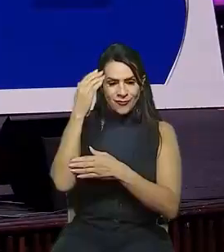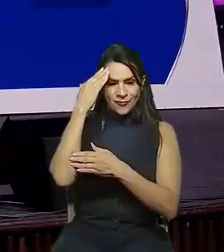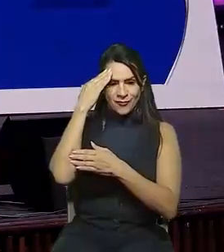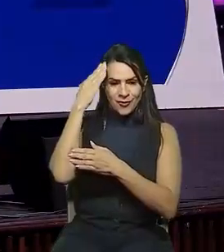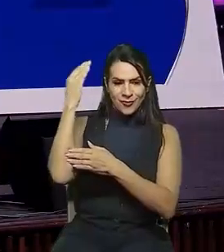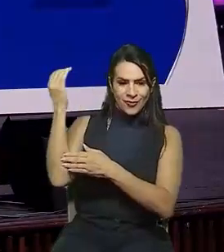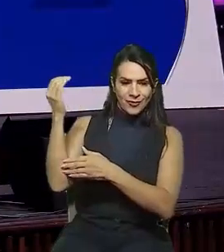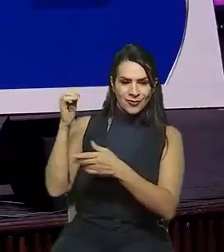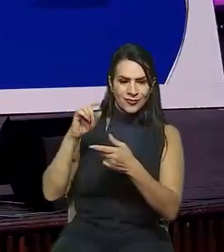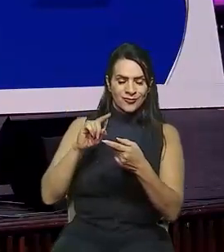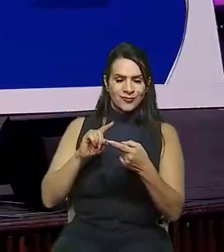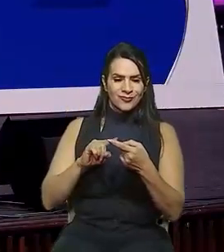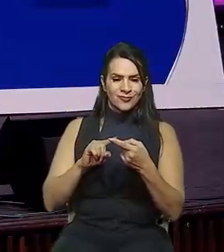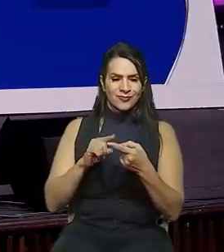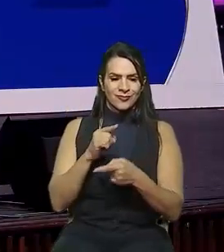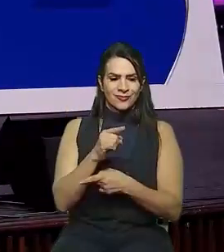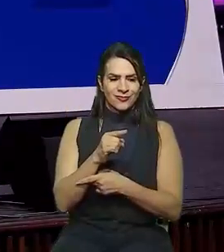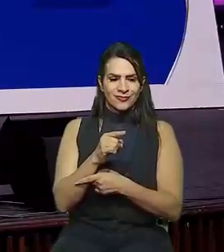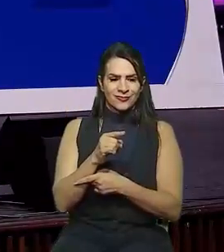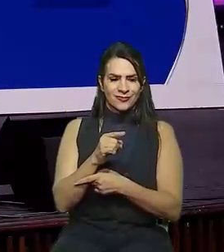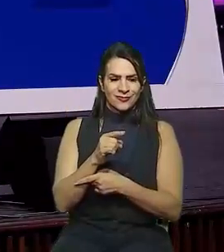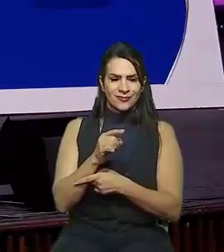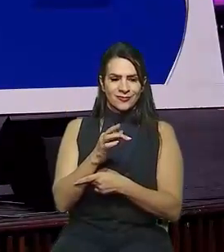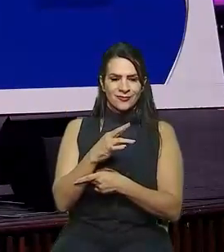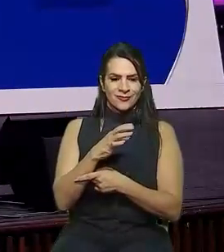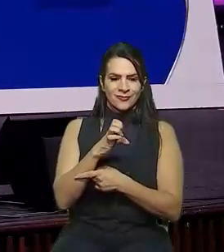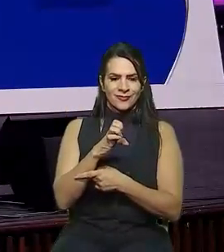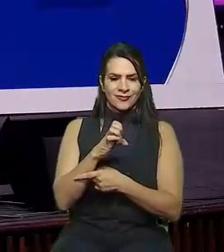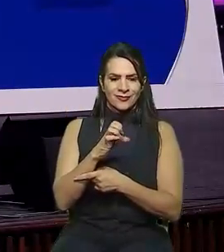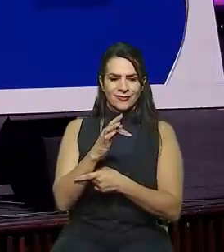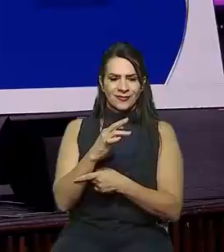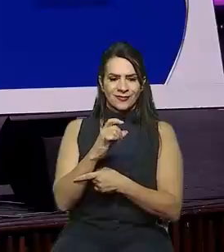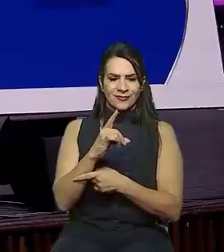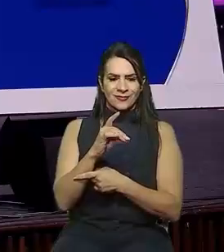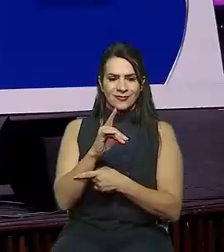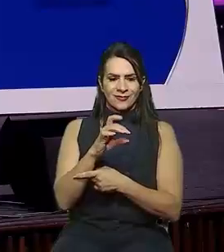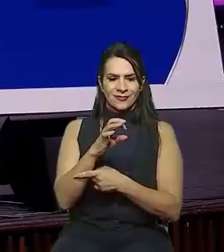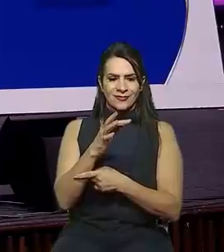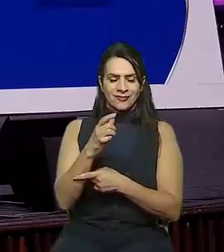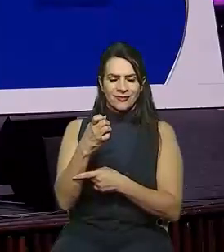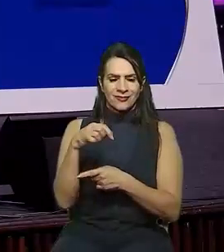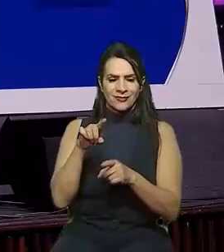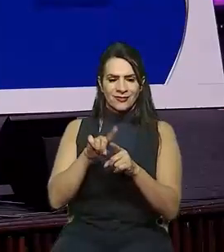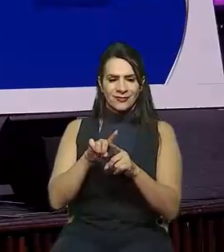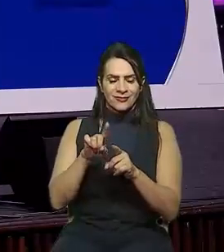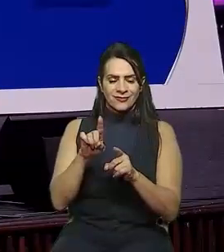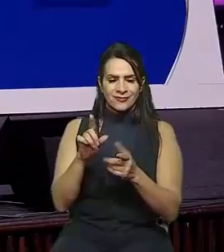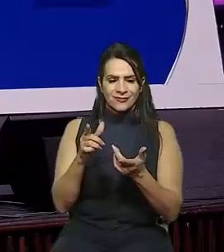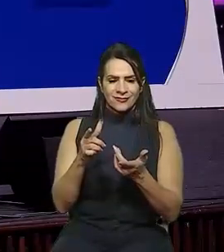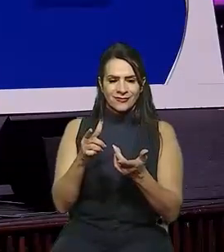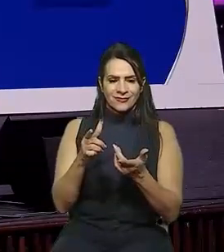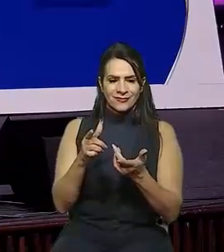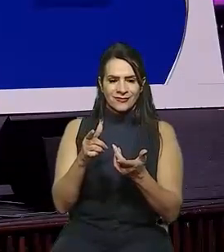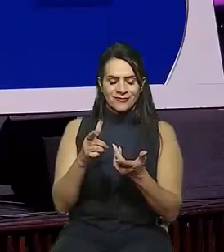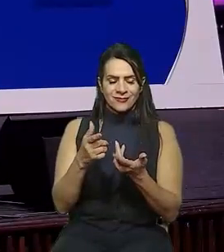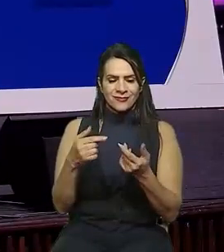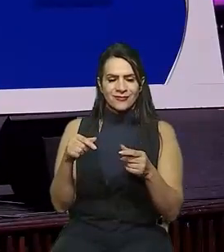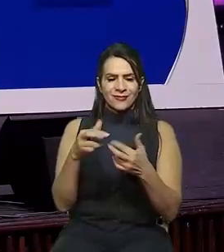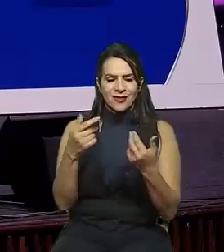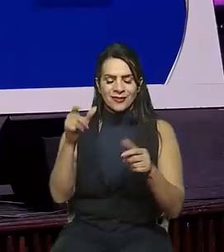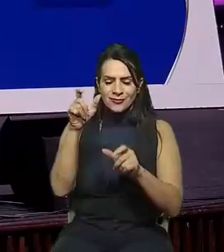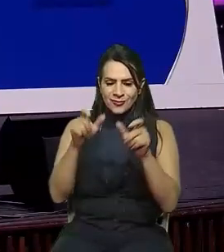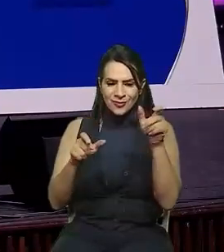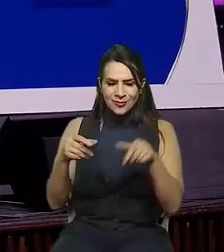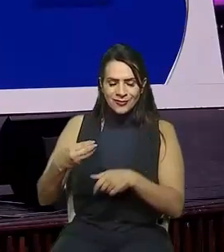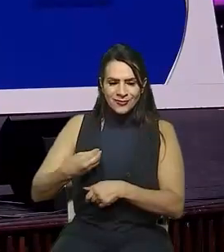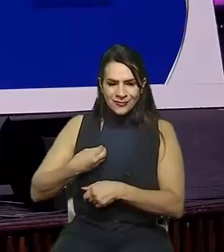nas laterais da cabeça. Ele traja a camisa azul e leva no pescoço o crachá dos participantes do evento. A segunda pessoa